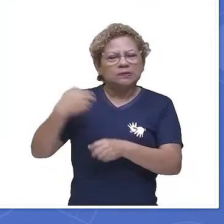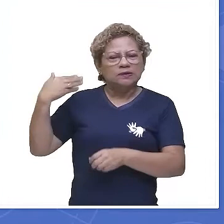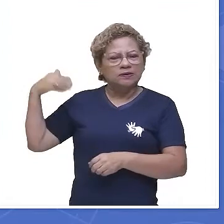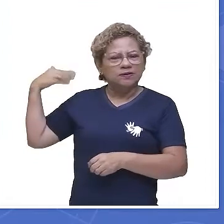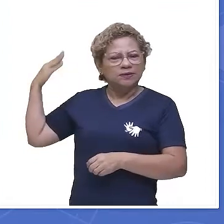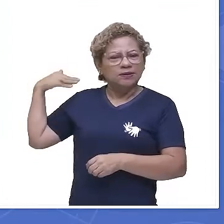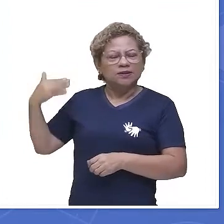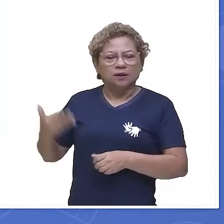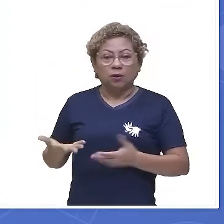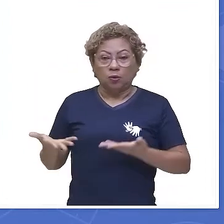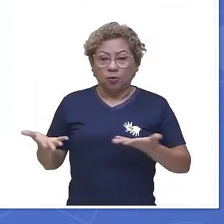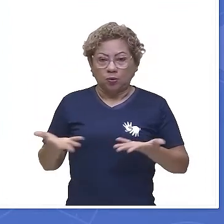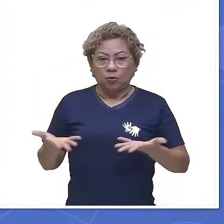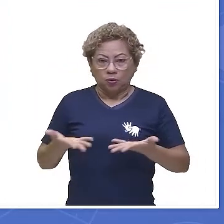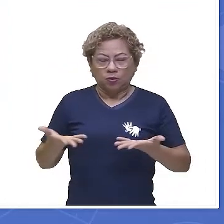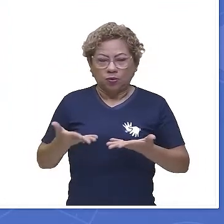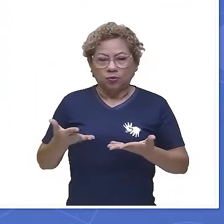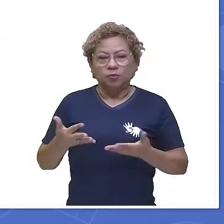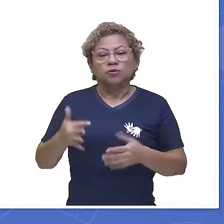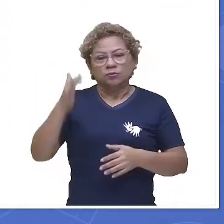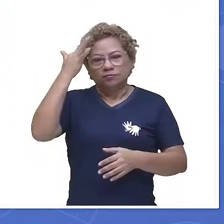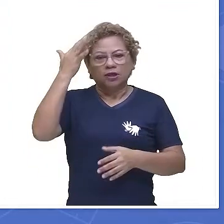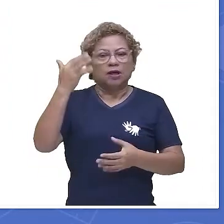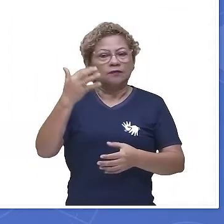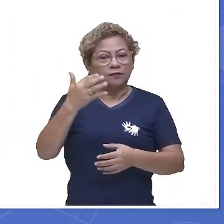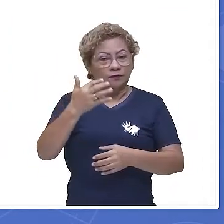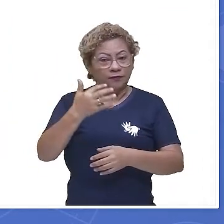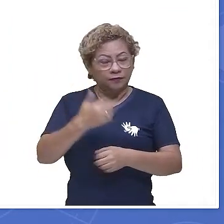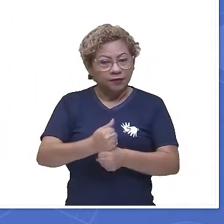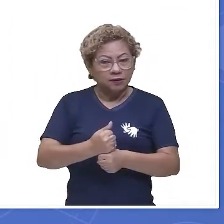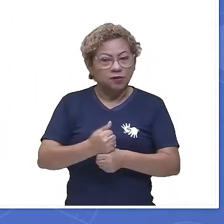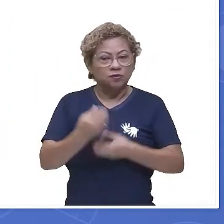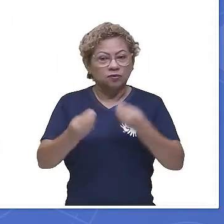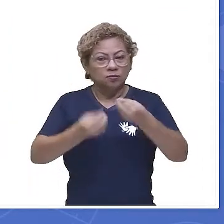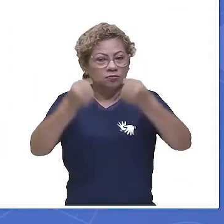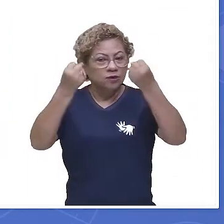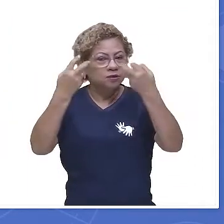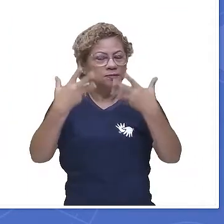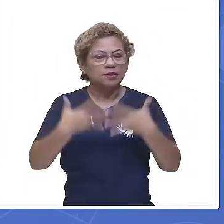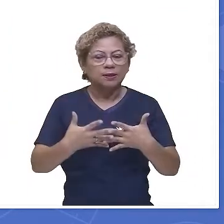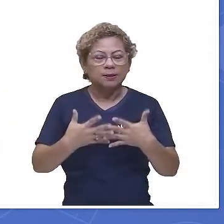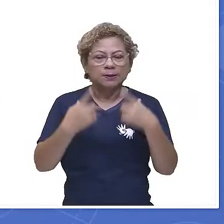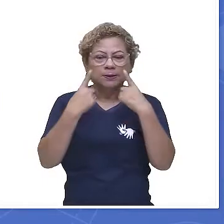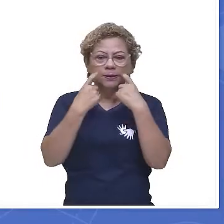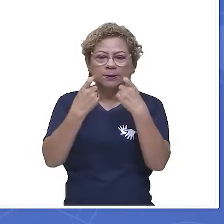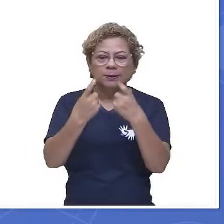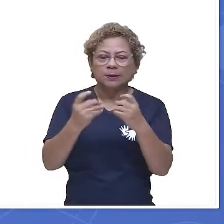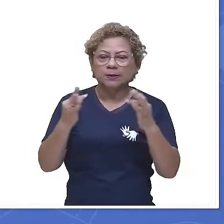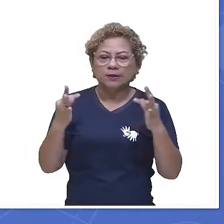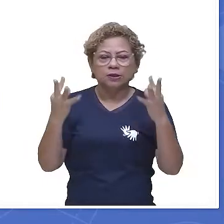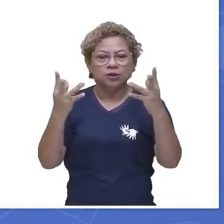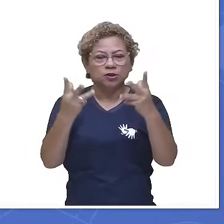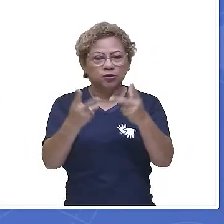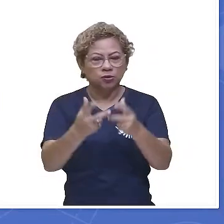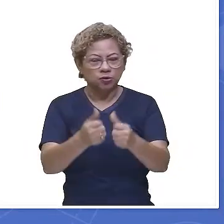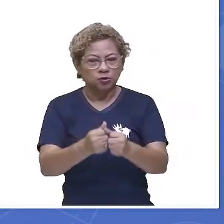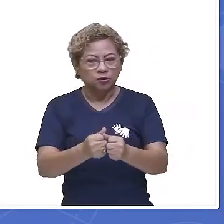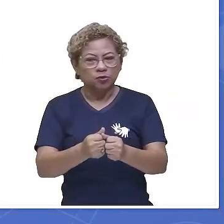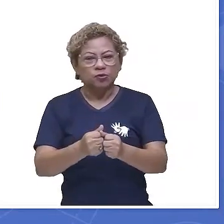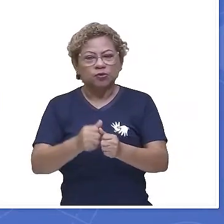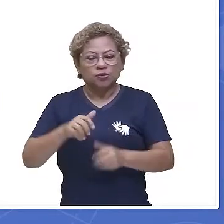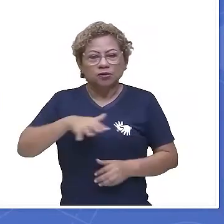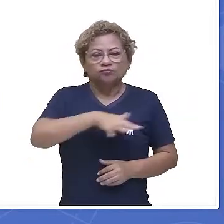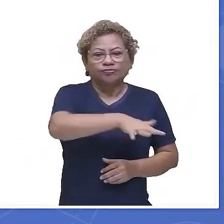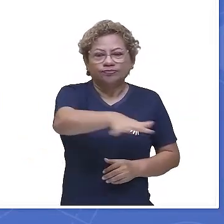Atualmente, a física, ou filosofia natural, como era chamada, é de interesse de todos e está presente em praticamente tudo o que nos